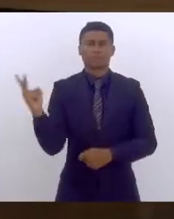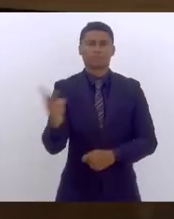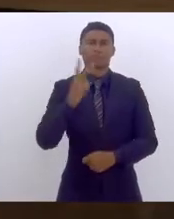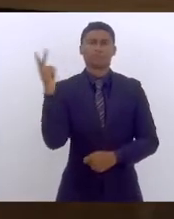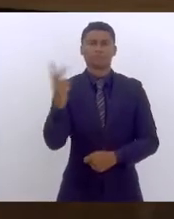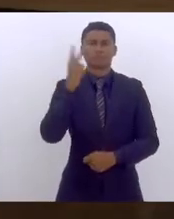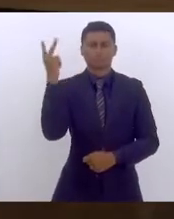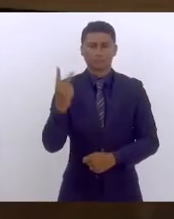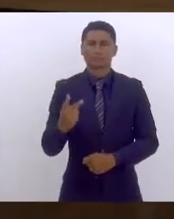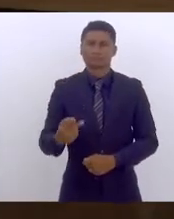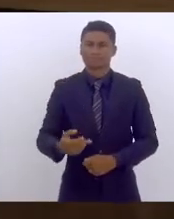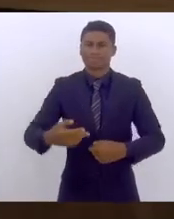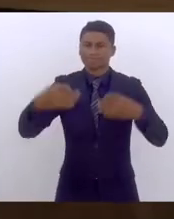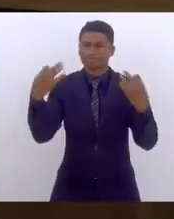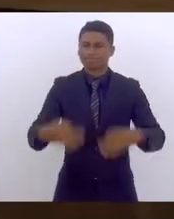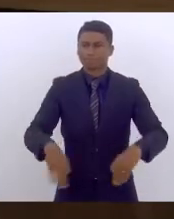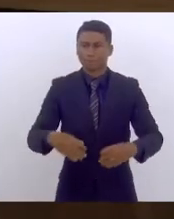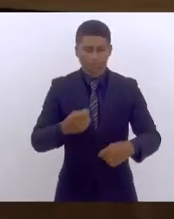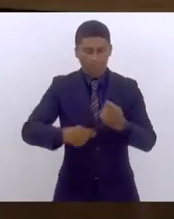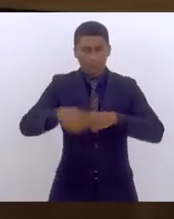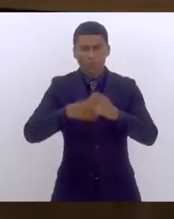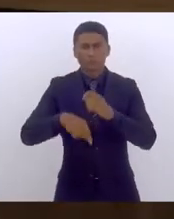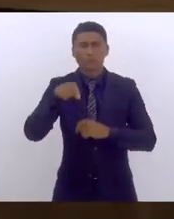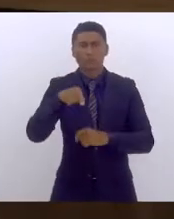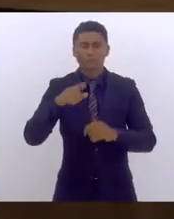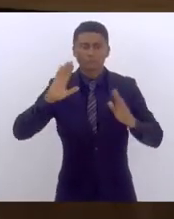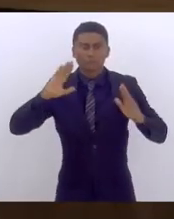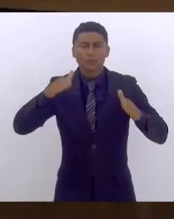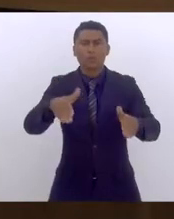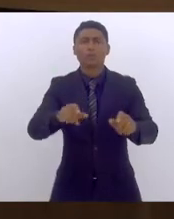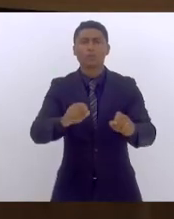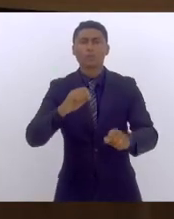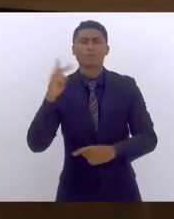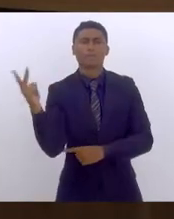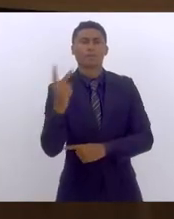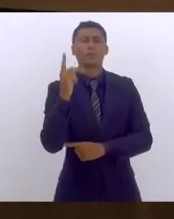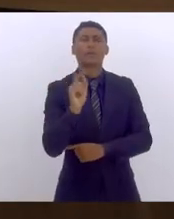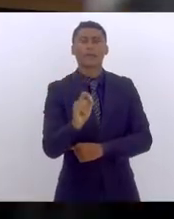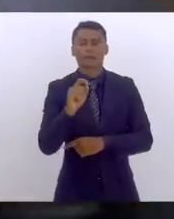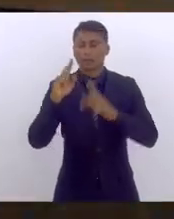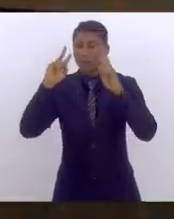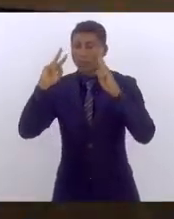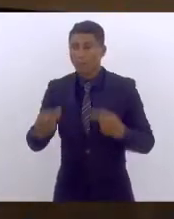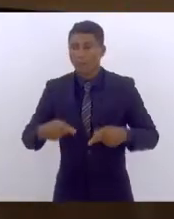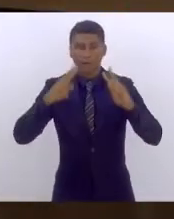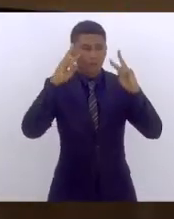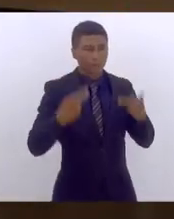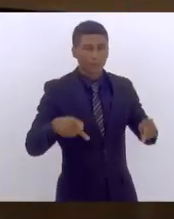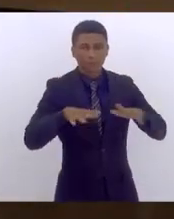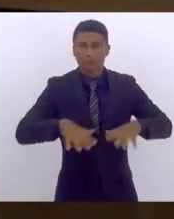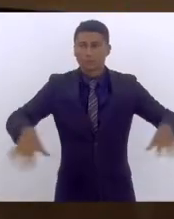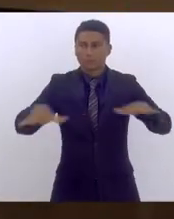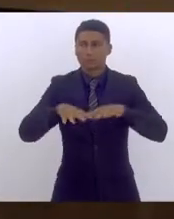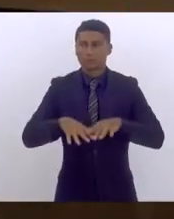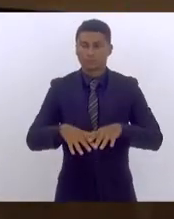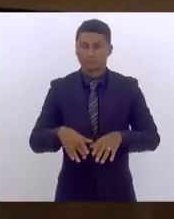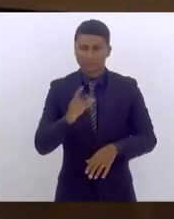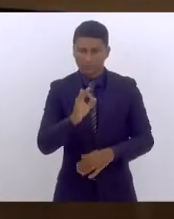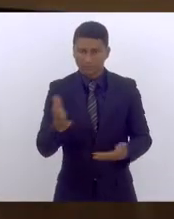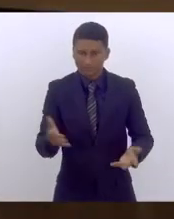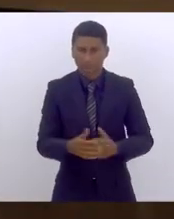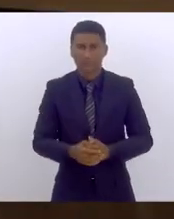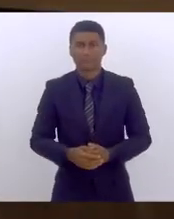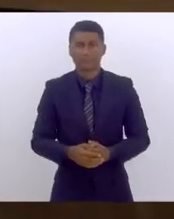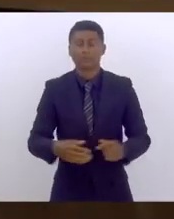tem essa economia, que tem como foco a valorização do ser humano e dos empreendimentos coletivos. Além